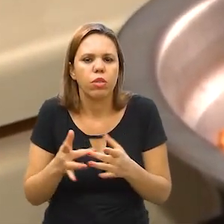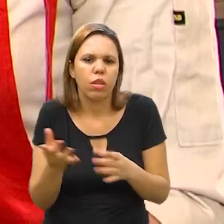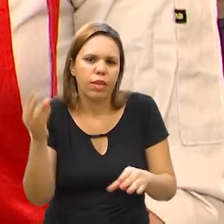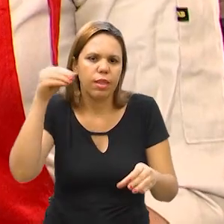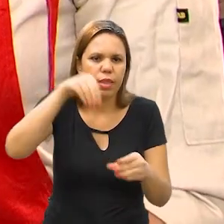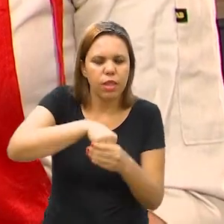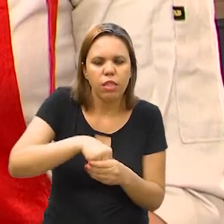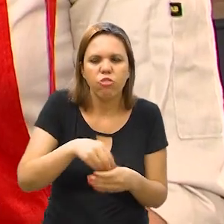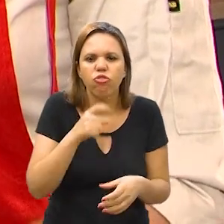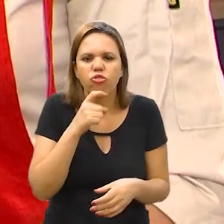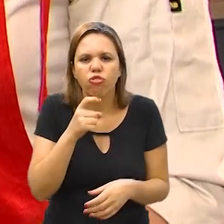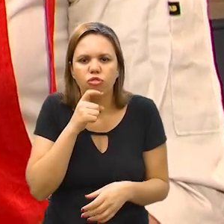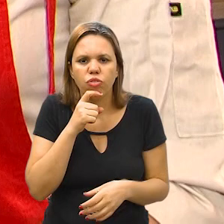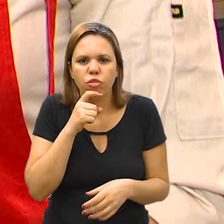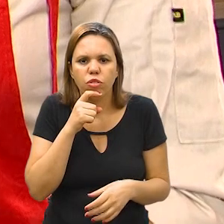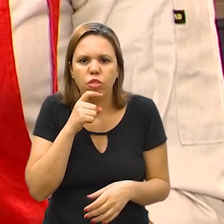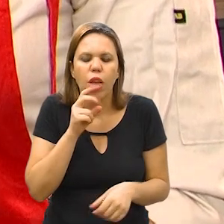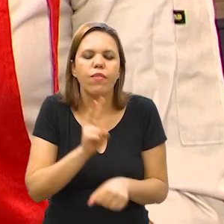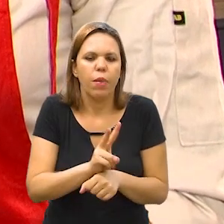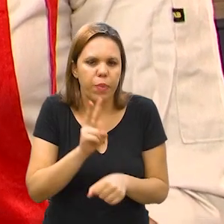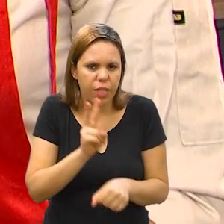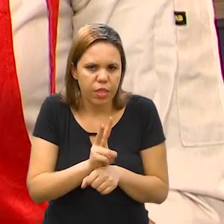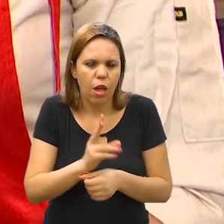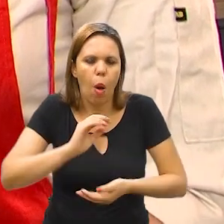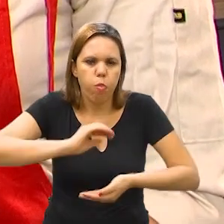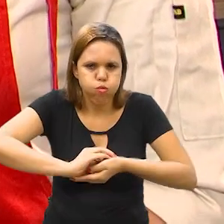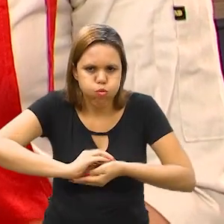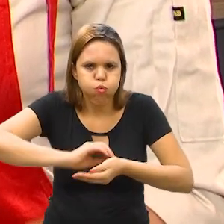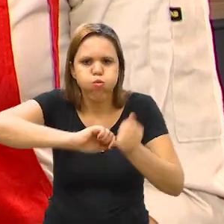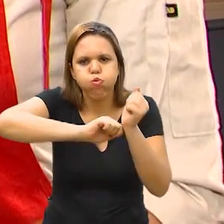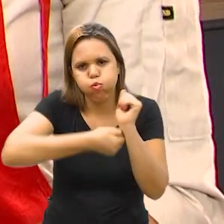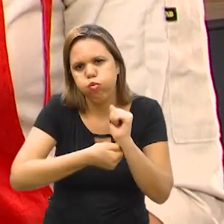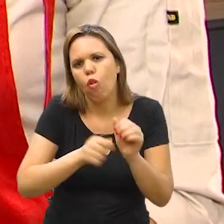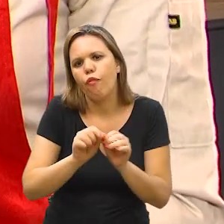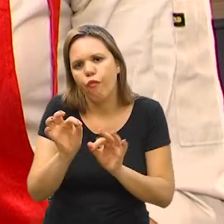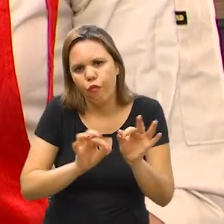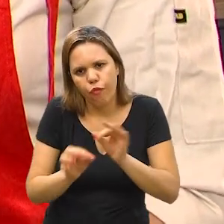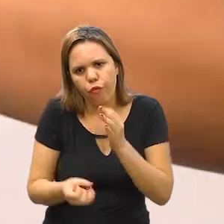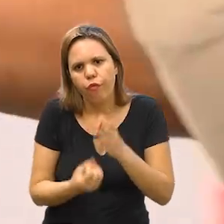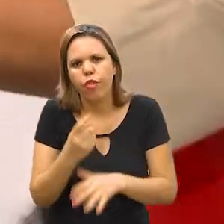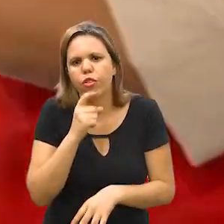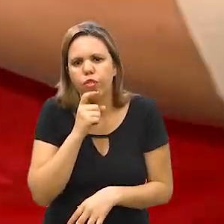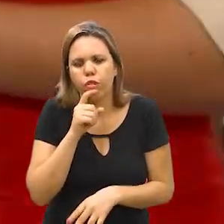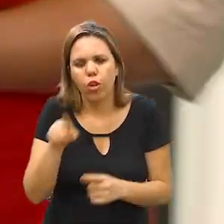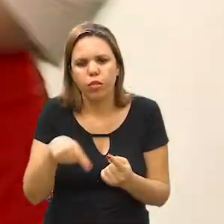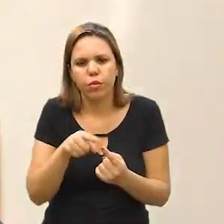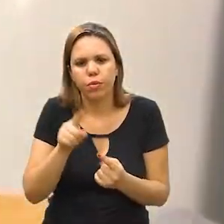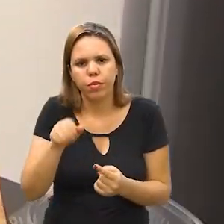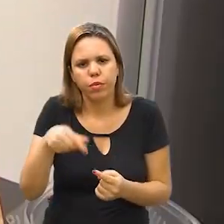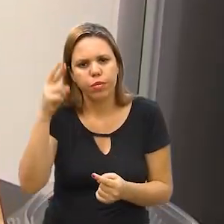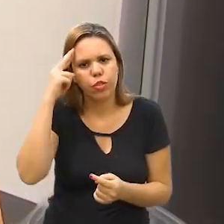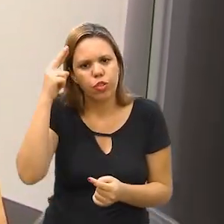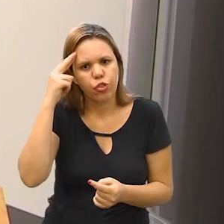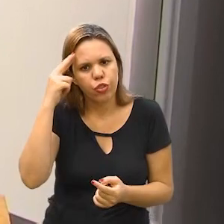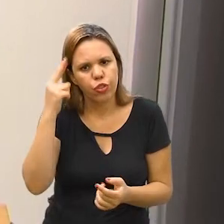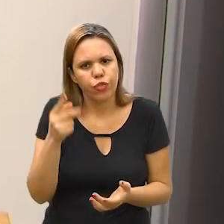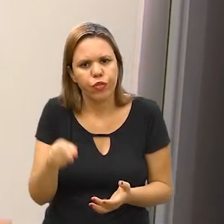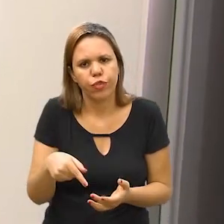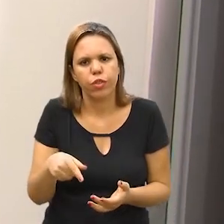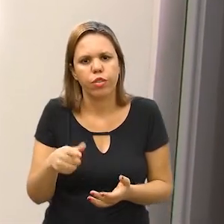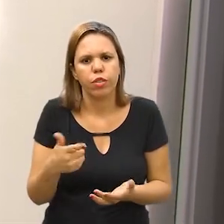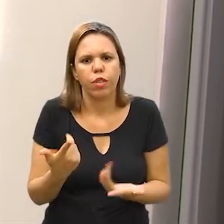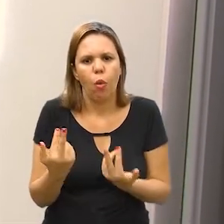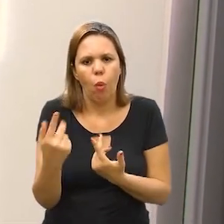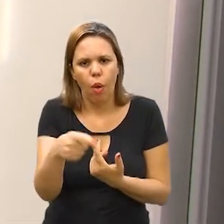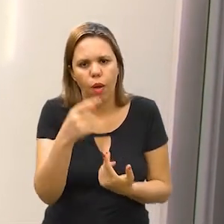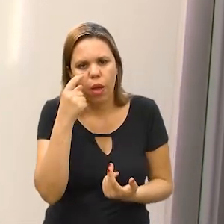da geladeira. Ela vai ficar preservada dentro da embalagem da forma que ela foi feita e resfriada. O objetivo da chefe Grazi é que, assim